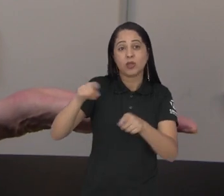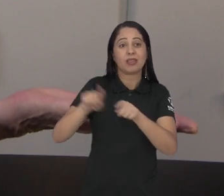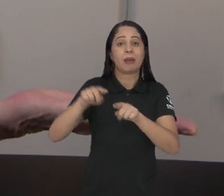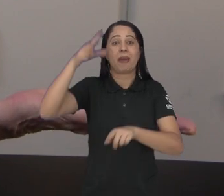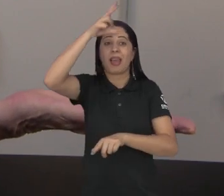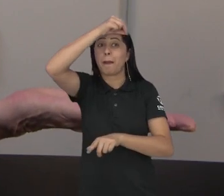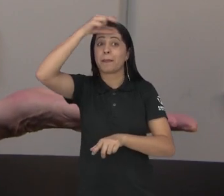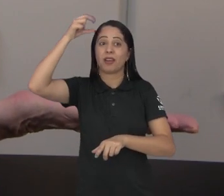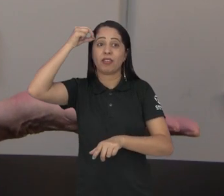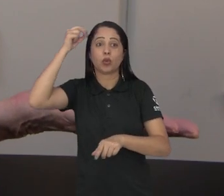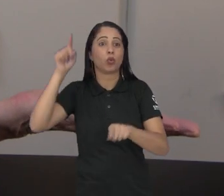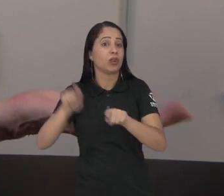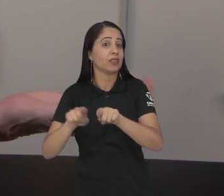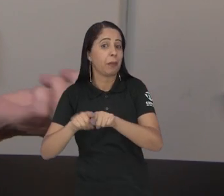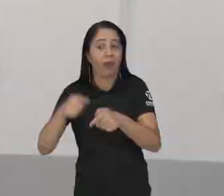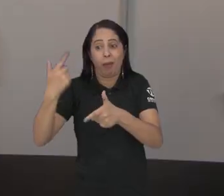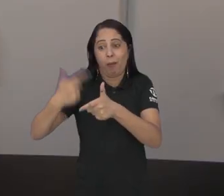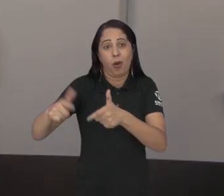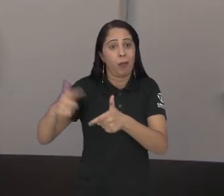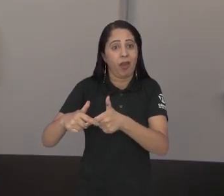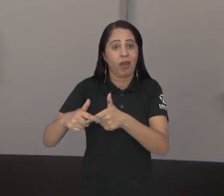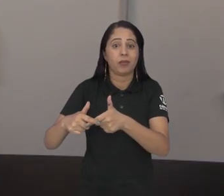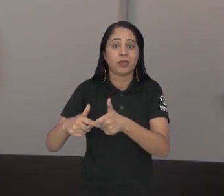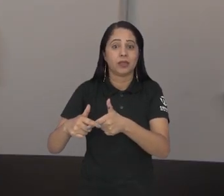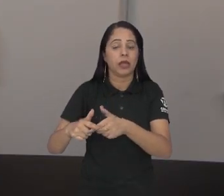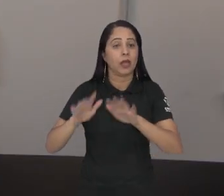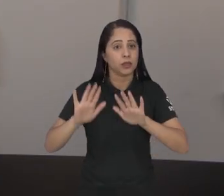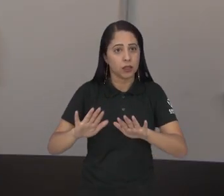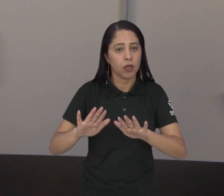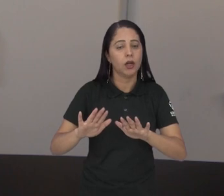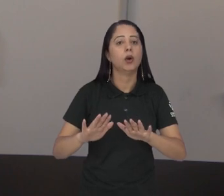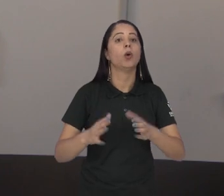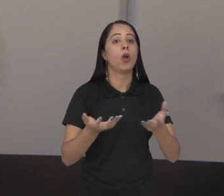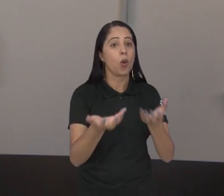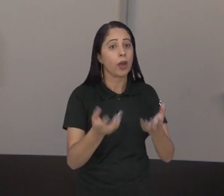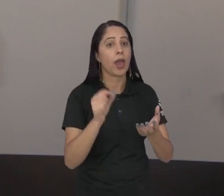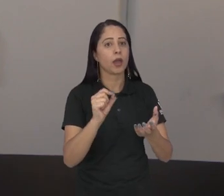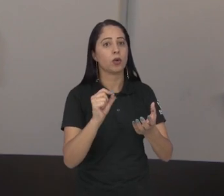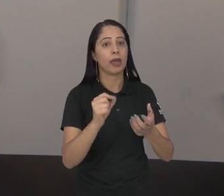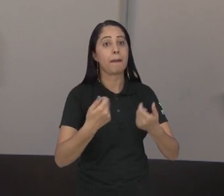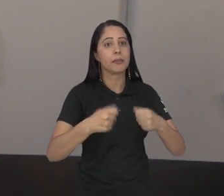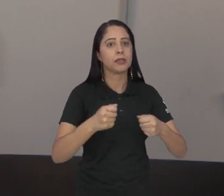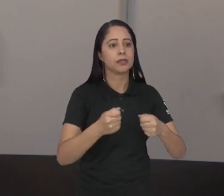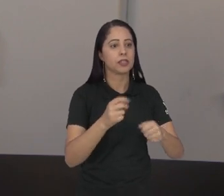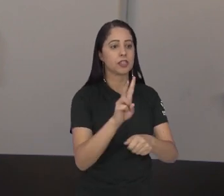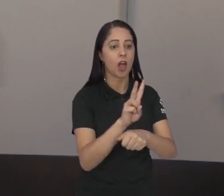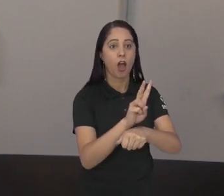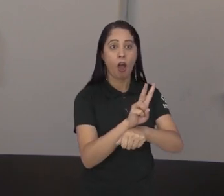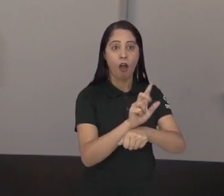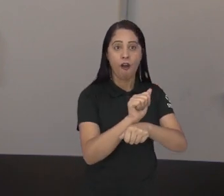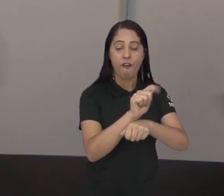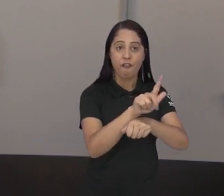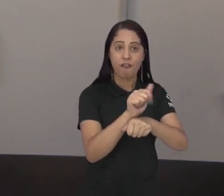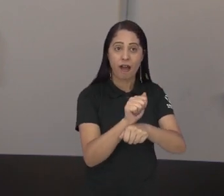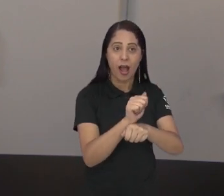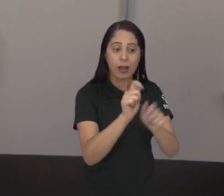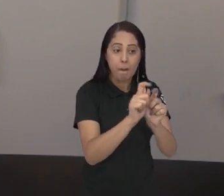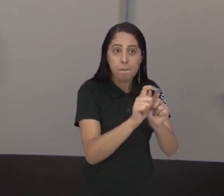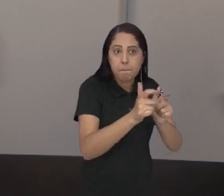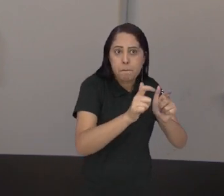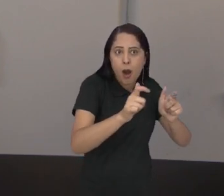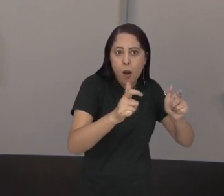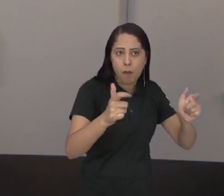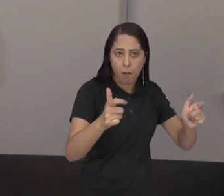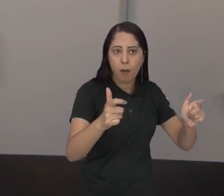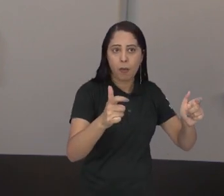não consegue atender então nós estamos querendo aqui que seja aberta Mais vagas mesmo que particulares